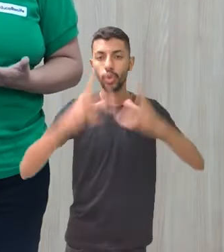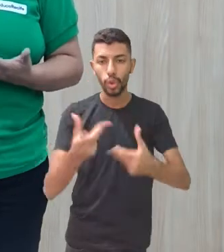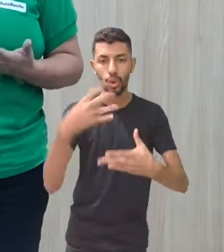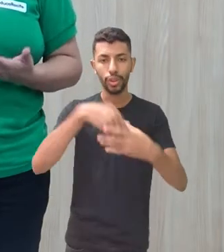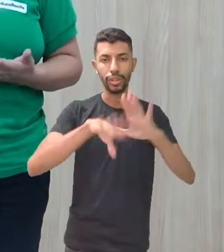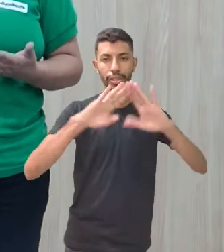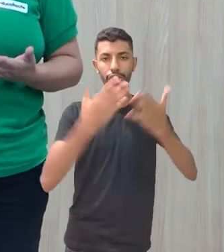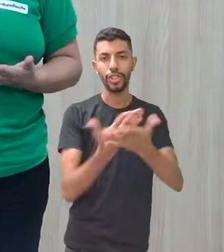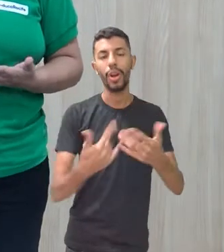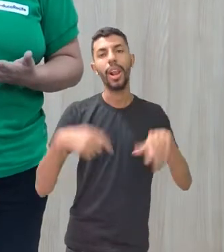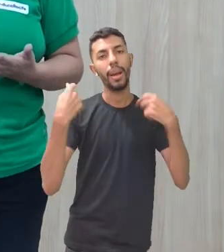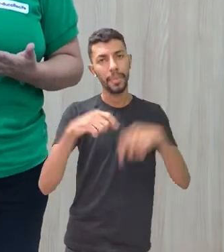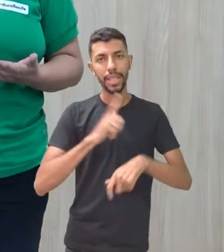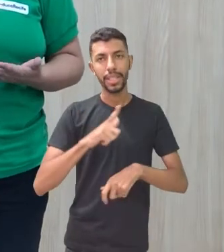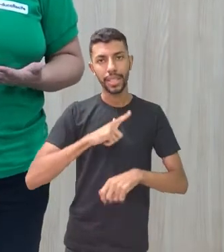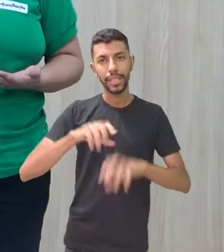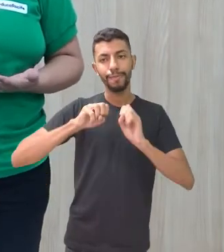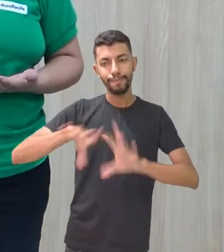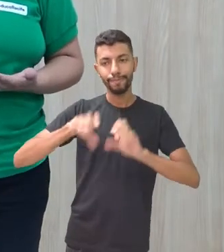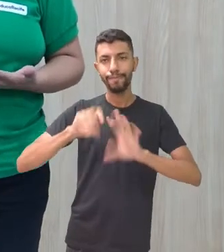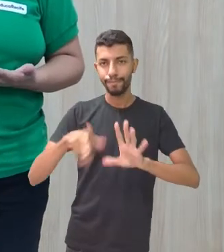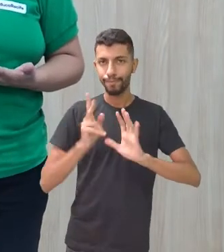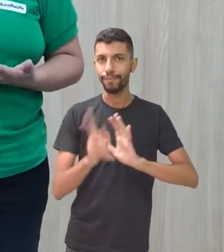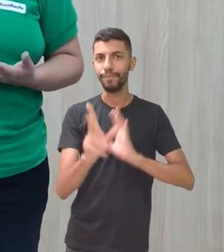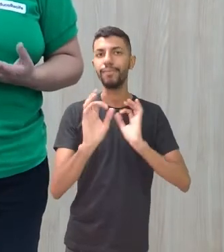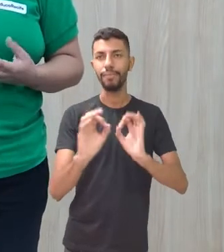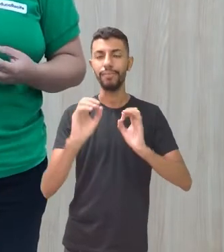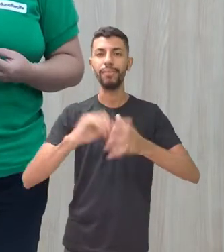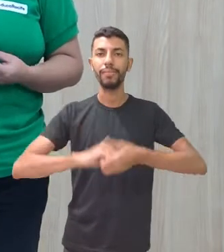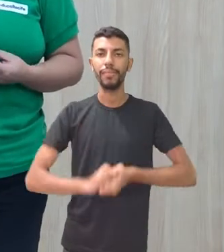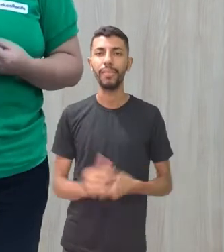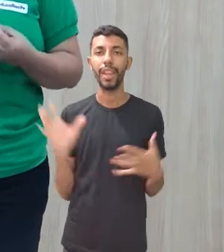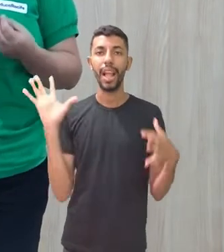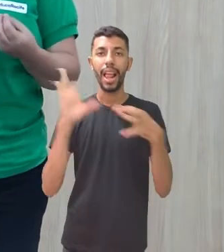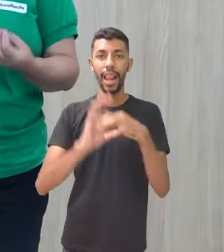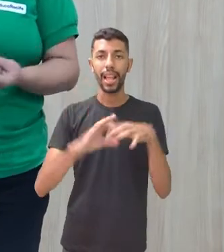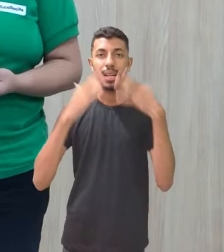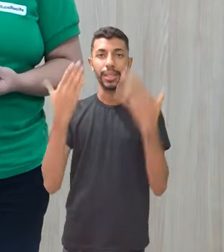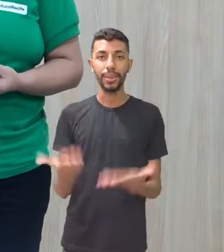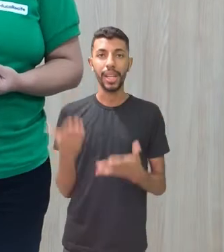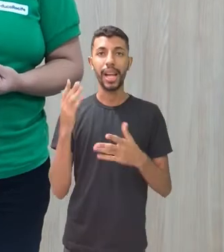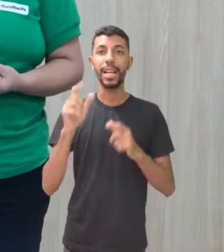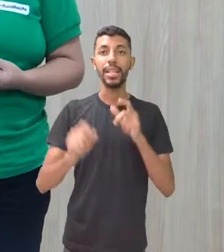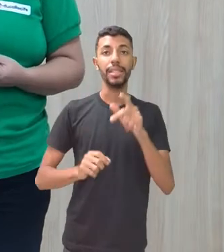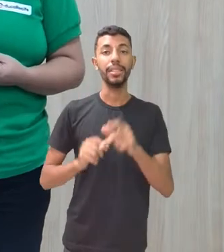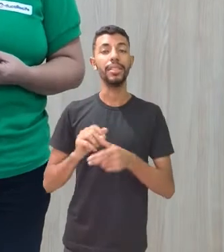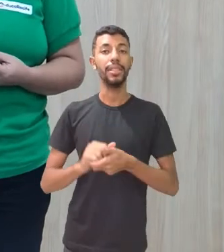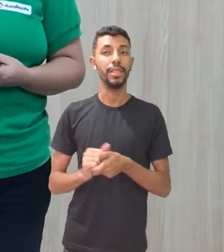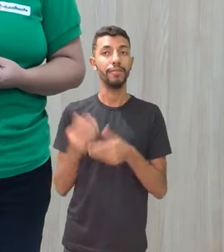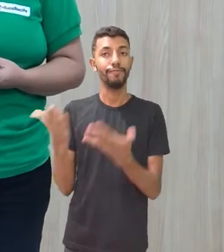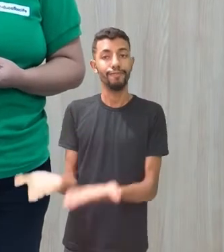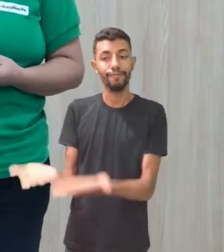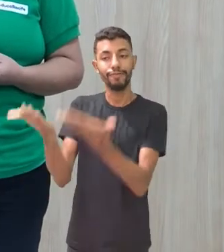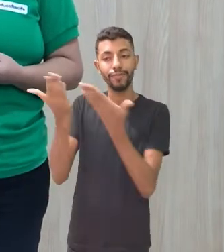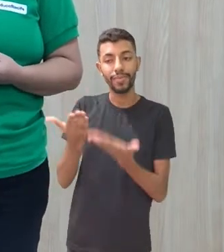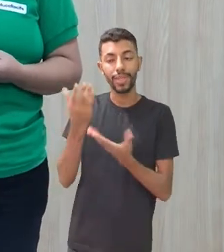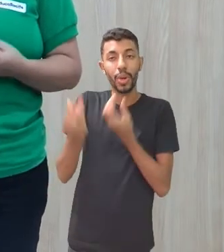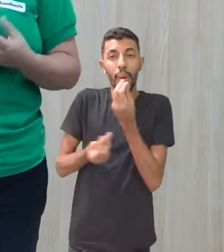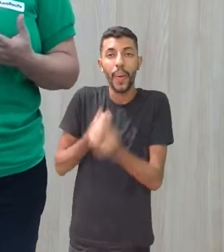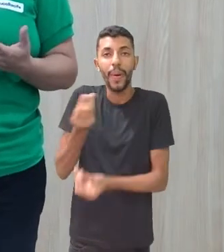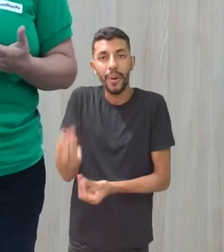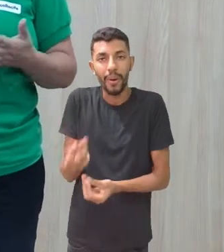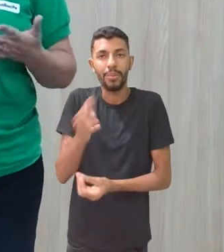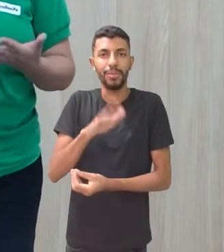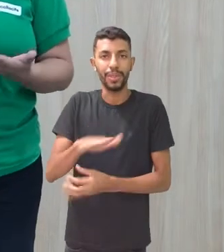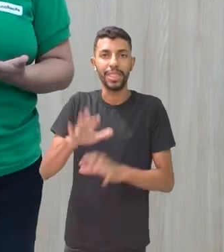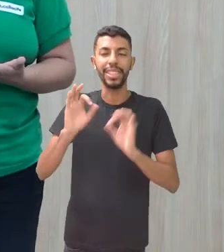escolar devem ter uma formação a respeito desse público-alvo, de como receber essas crianças, de